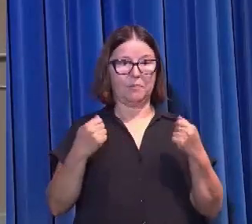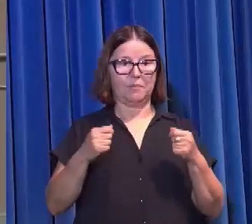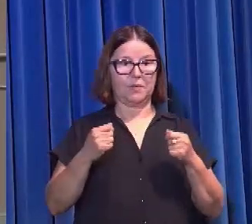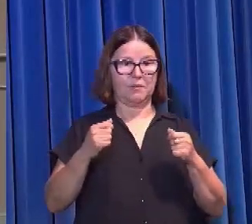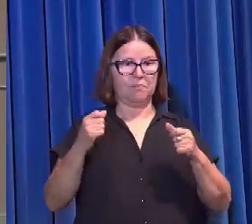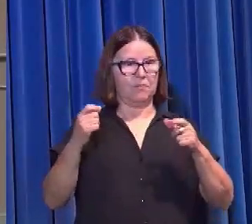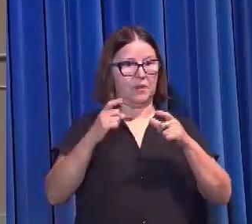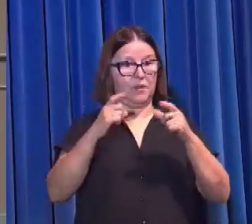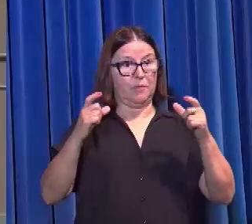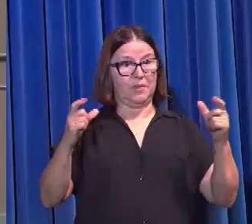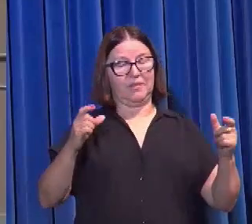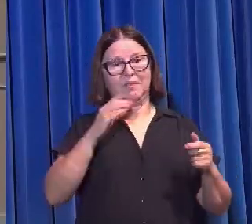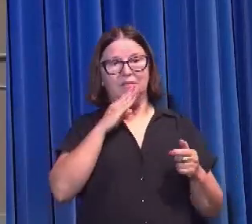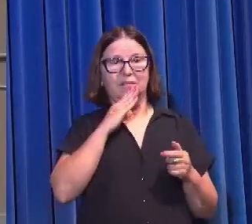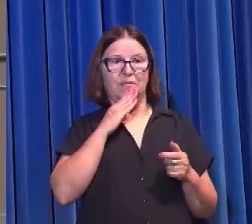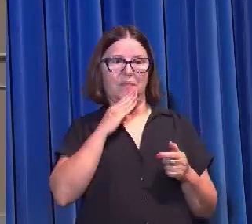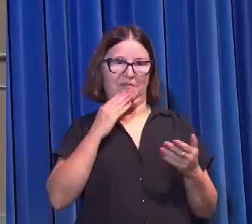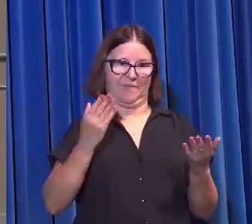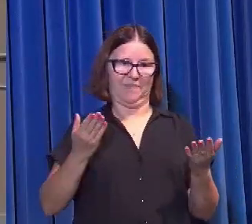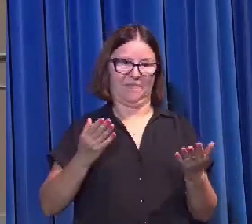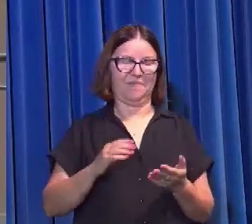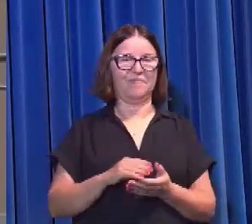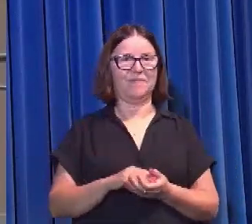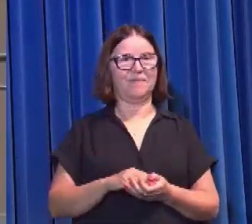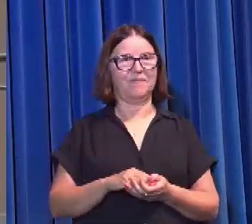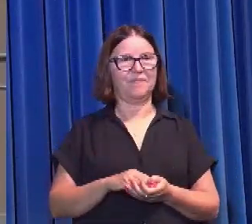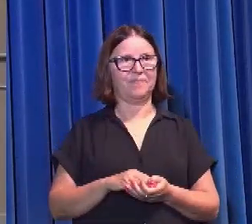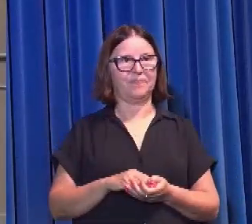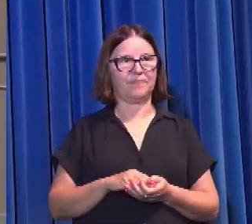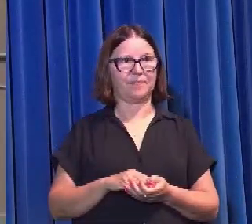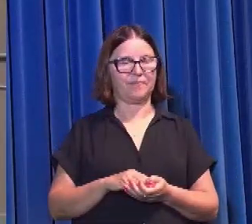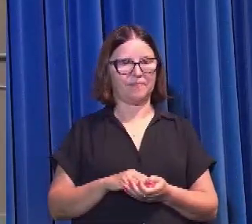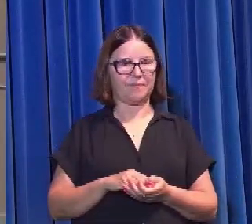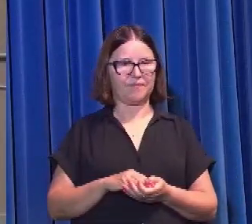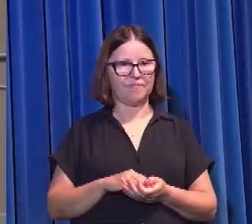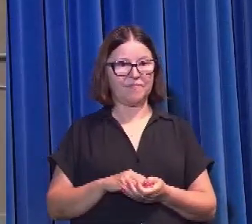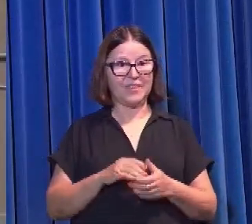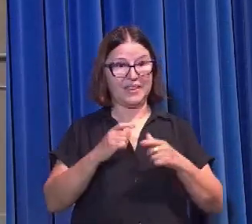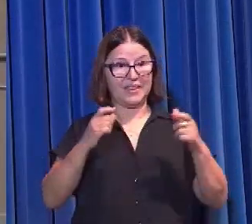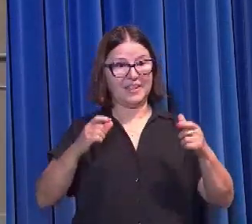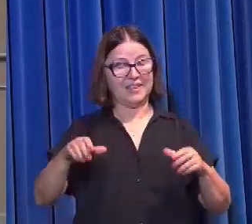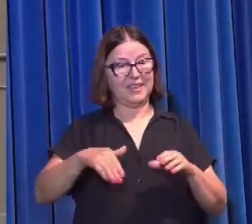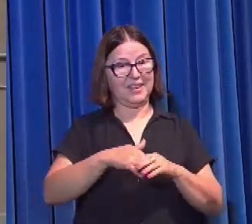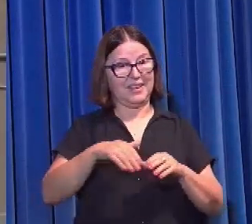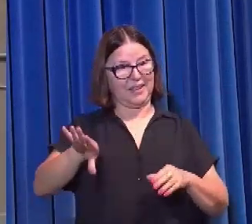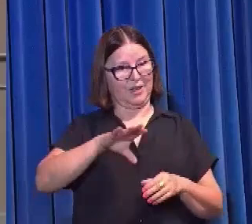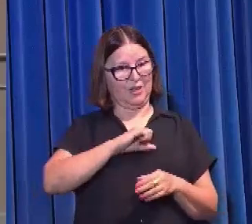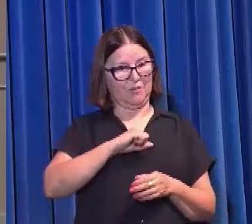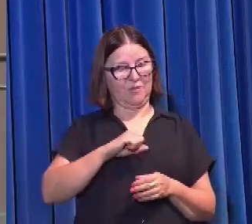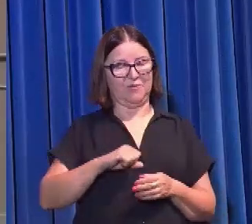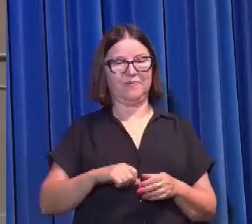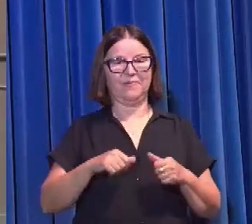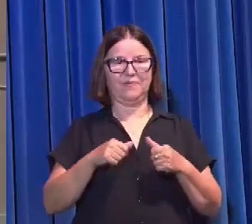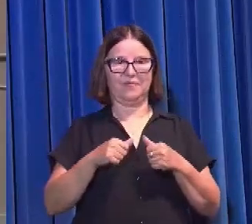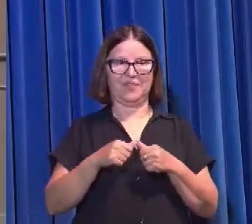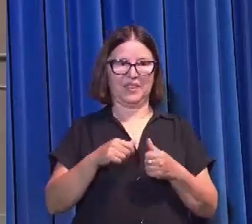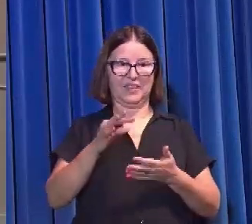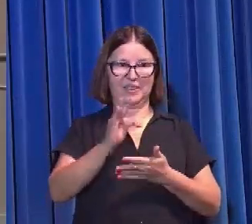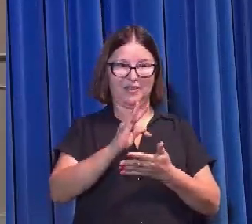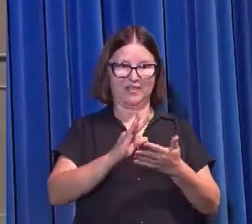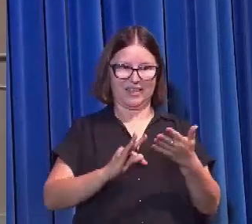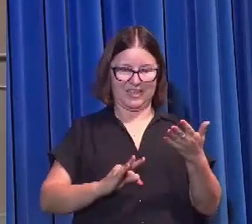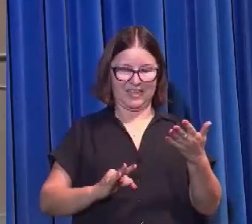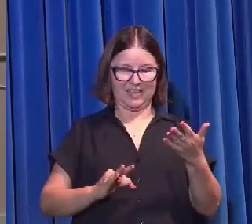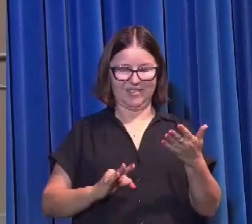sempre. Para a edificação de si mesmo em amor. Então, meus irmãos, esse é o texto que